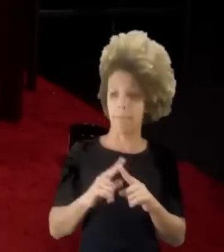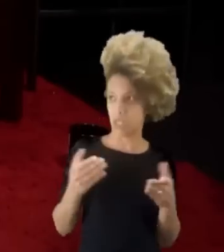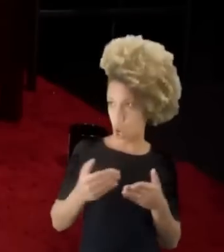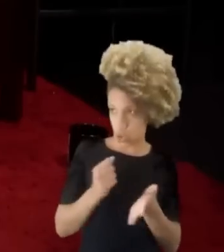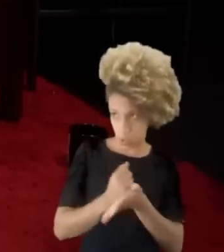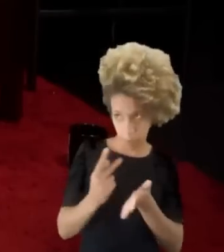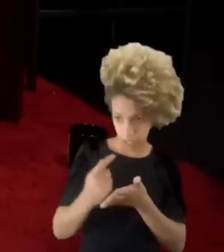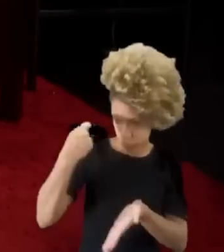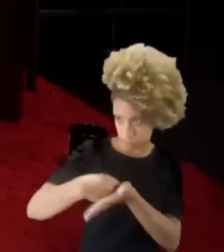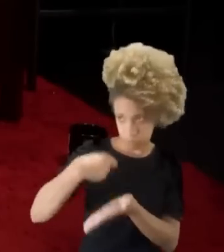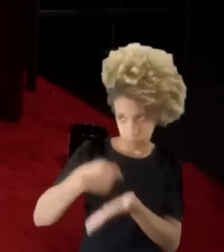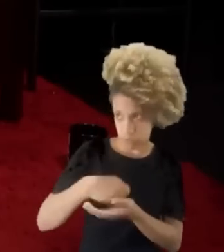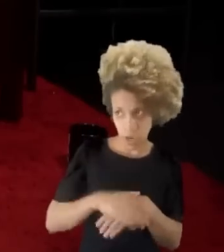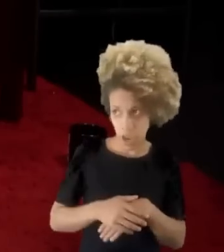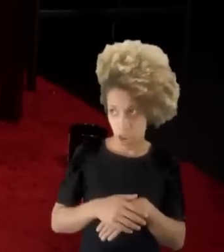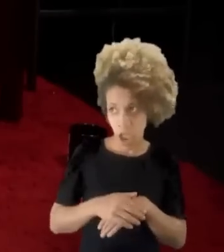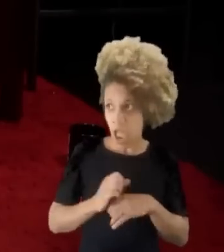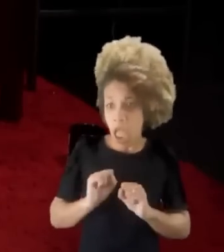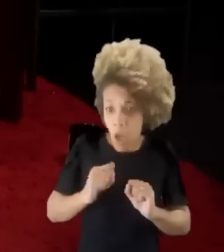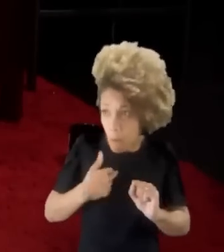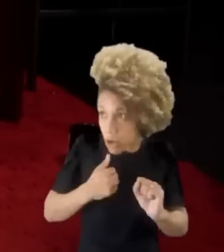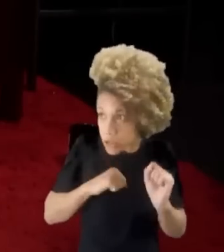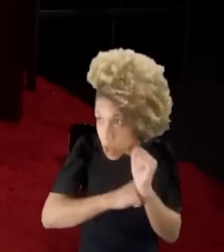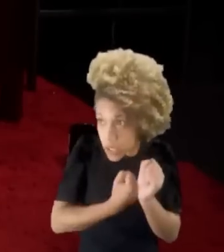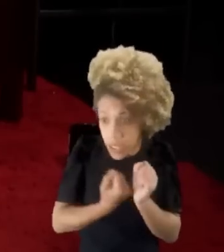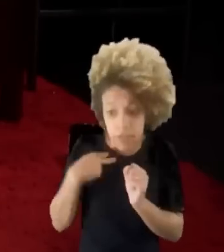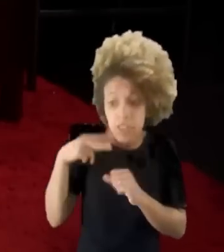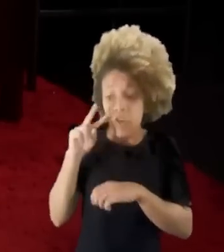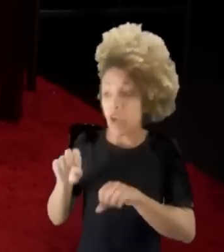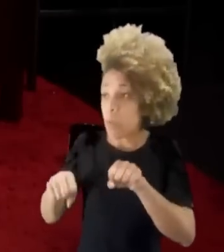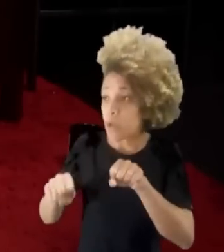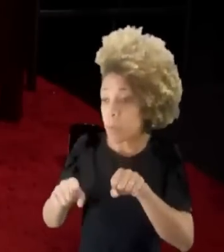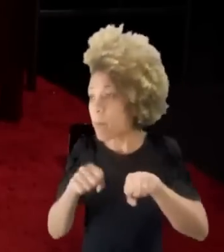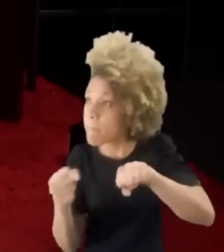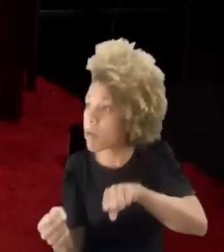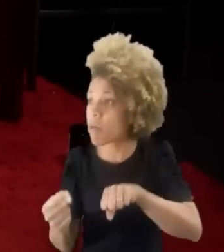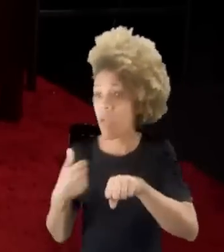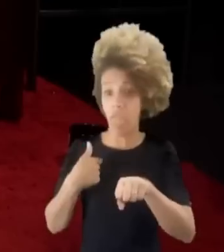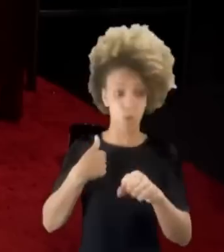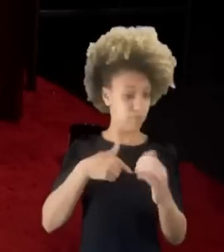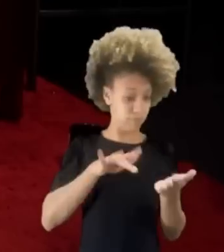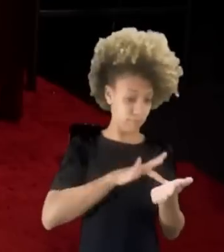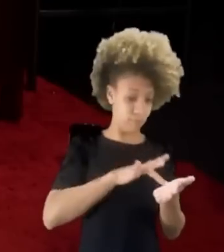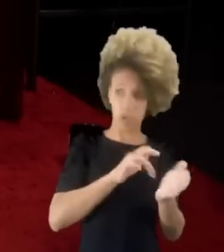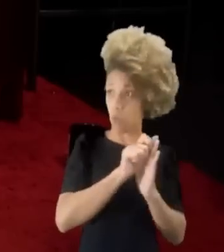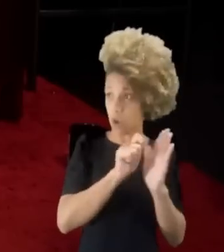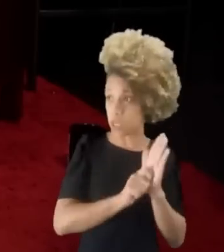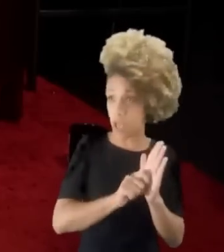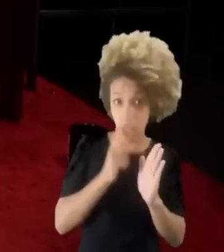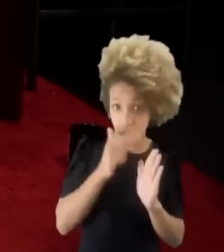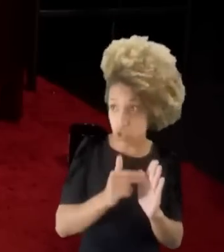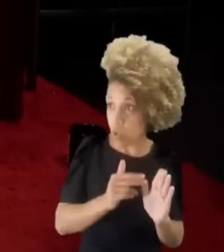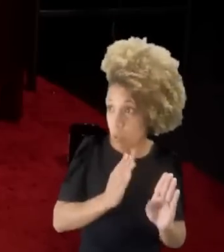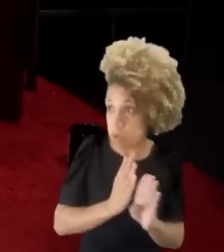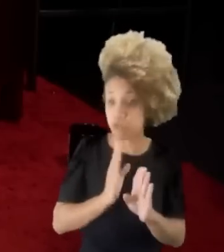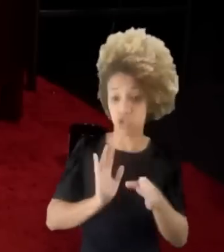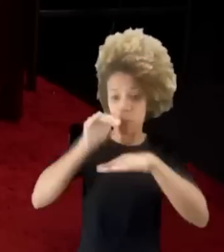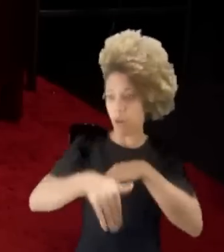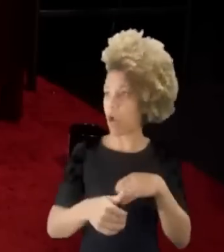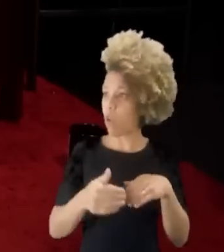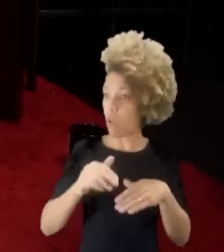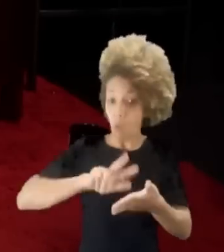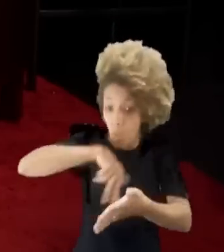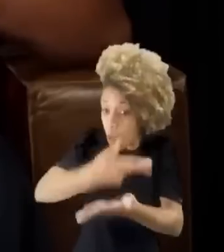não hoje eu posso ser bloqueado Se eu parar para ver meu irmão eu posso ser bloqueado o aplicativo encontrou algoritmo encontrou um jeito de fazer a gente pular o